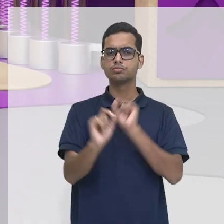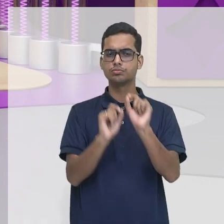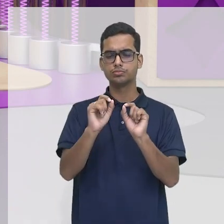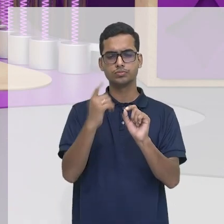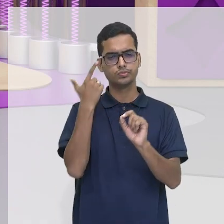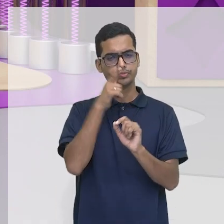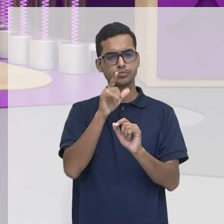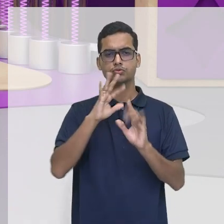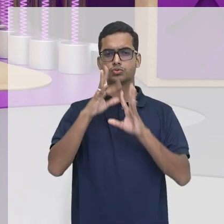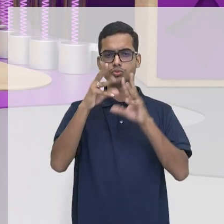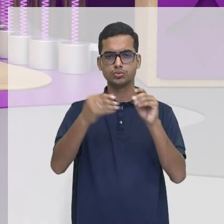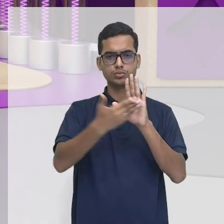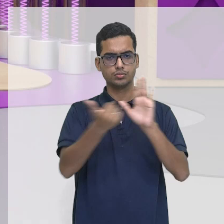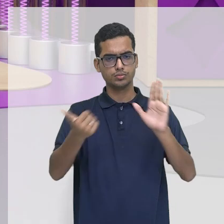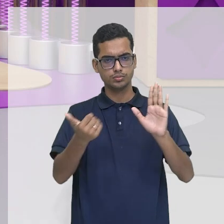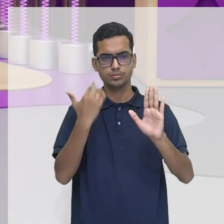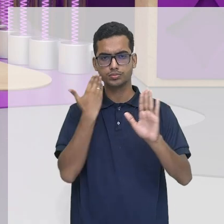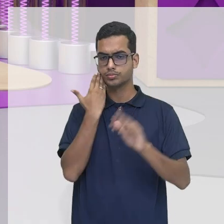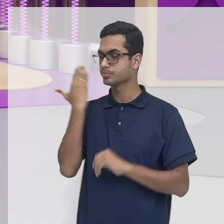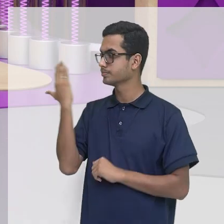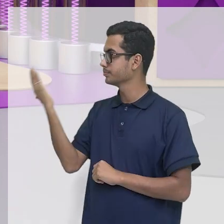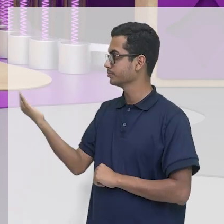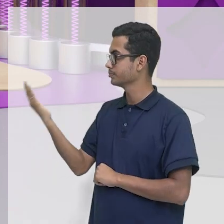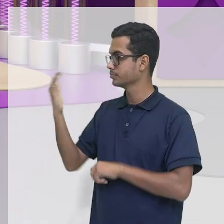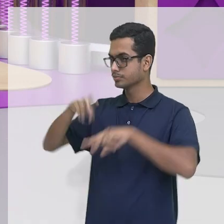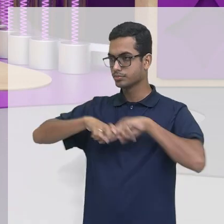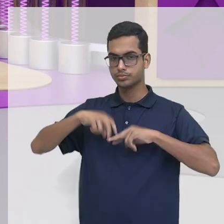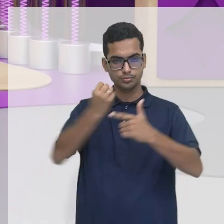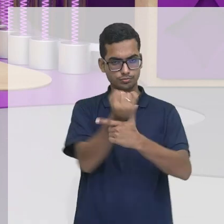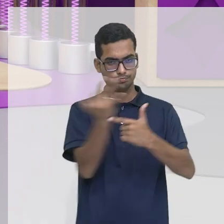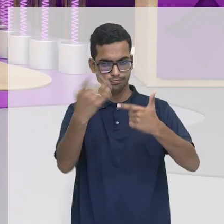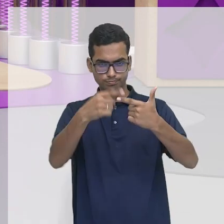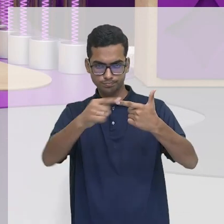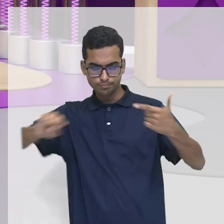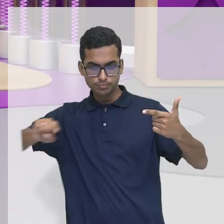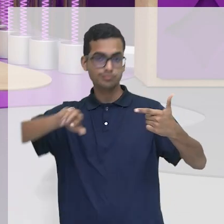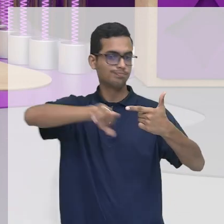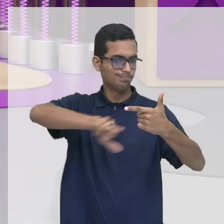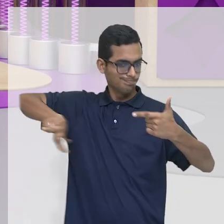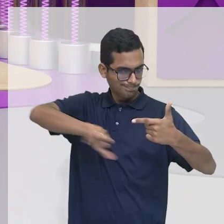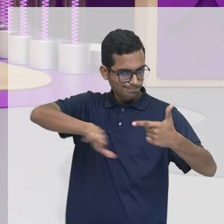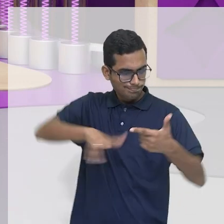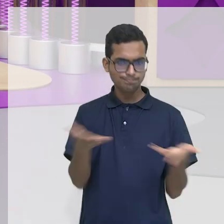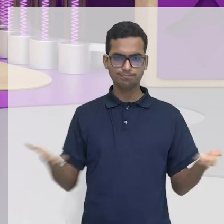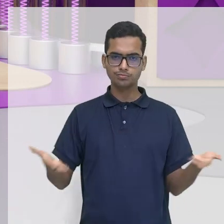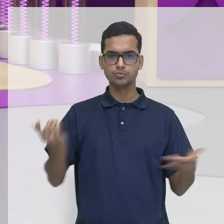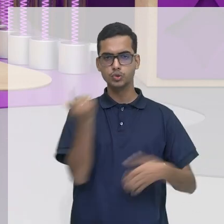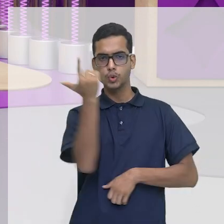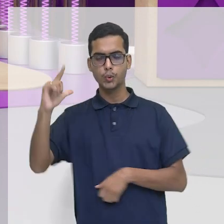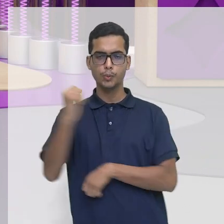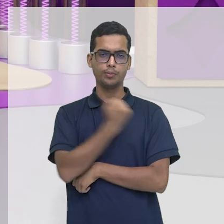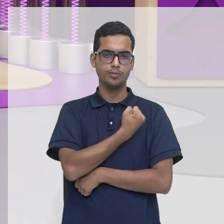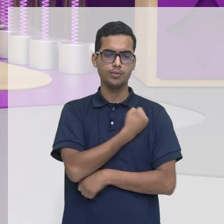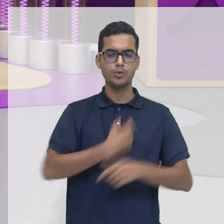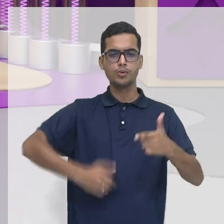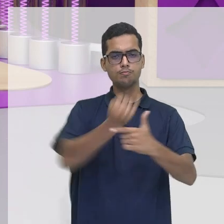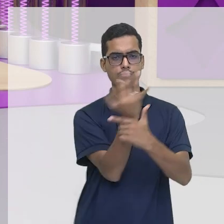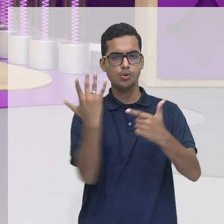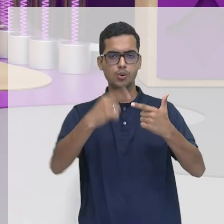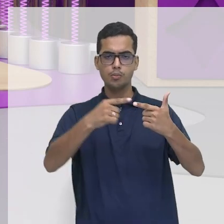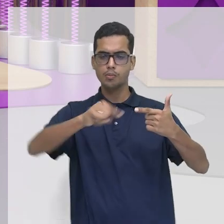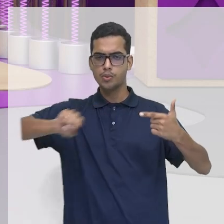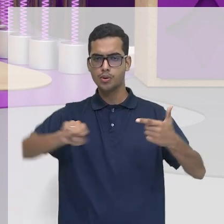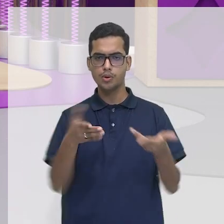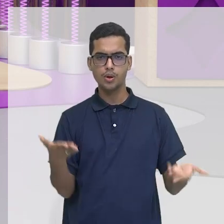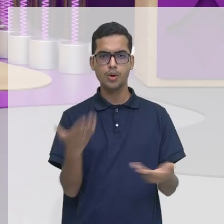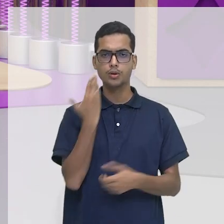vamos eliminar, porque eles não são primos. E agora, qual é o próximo número primo?